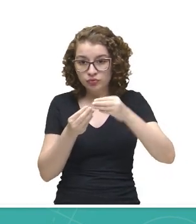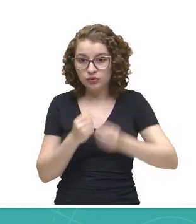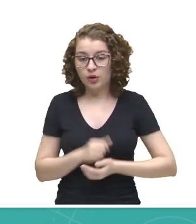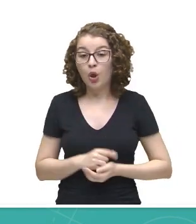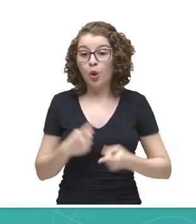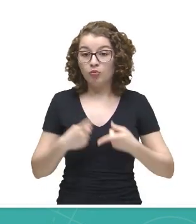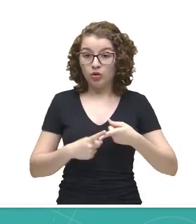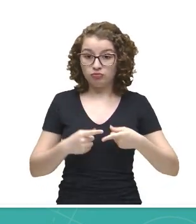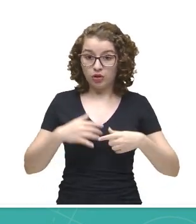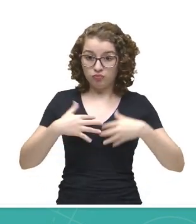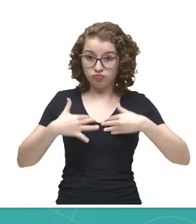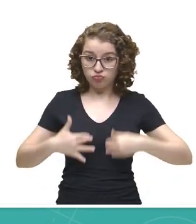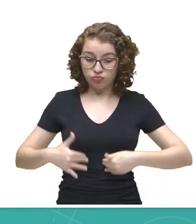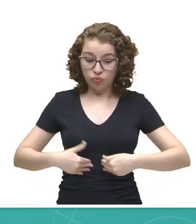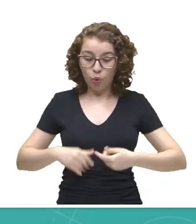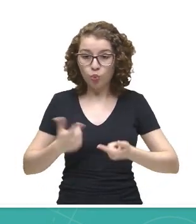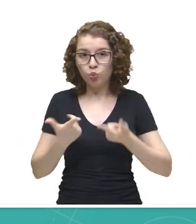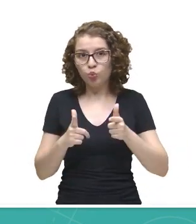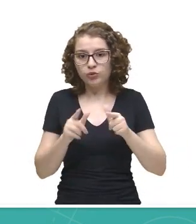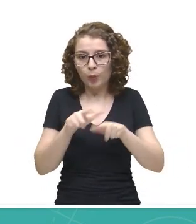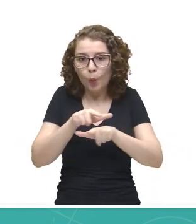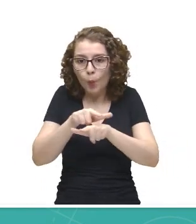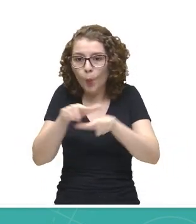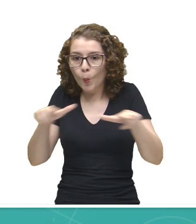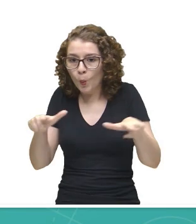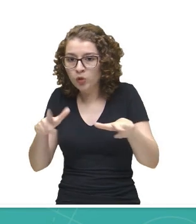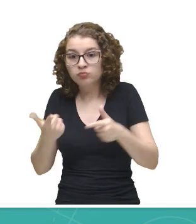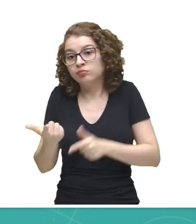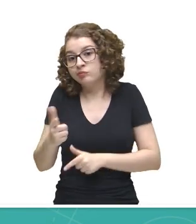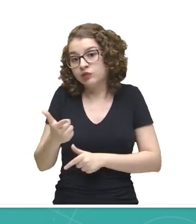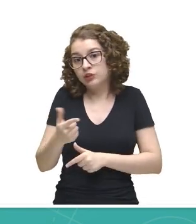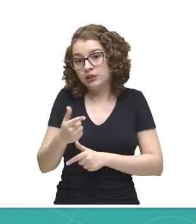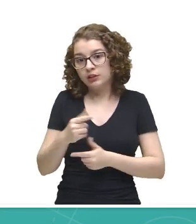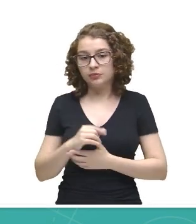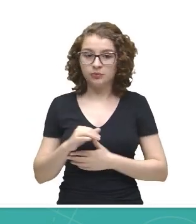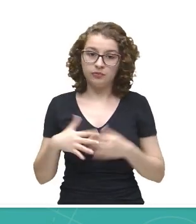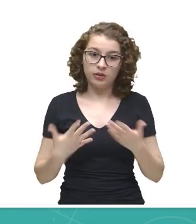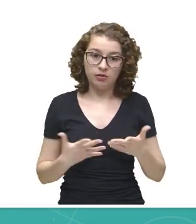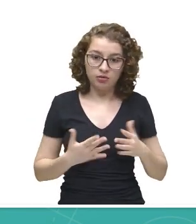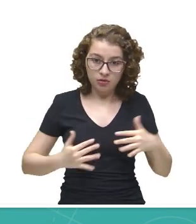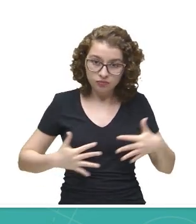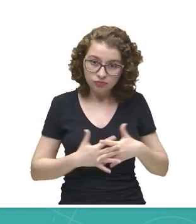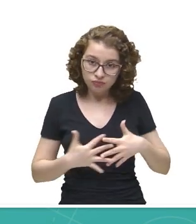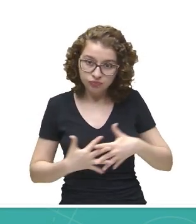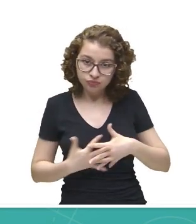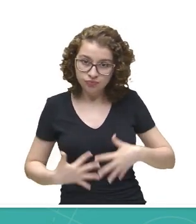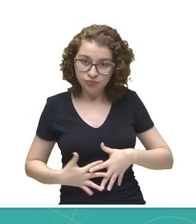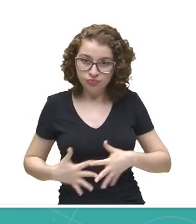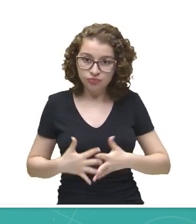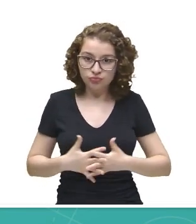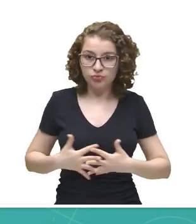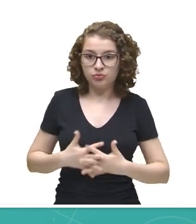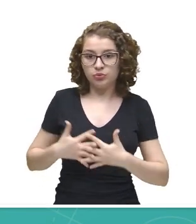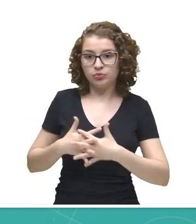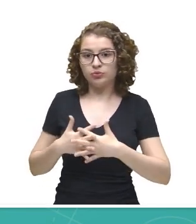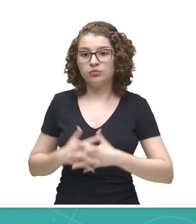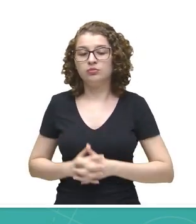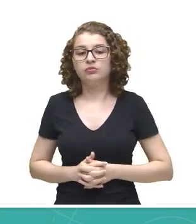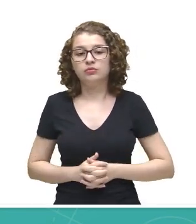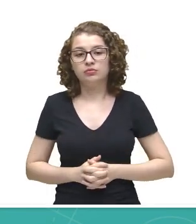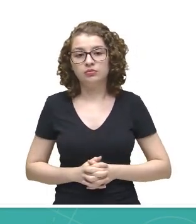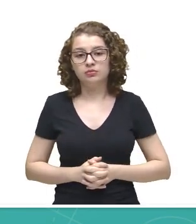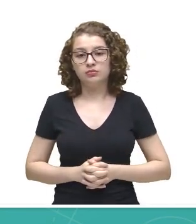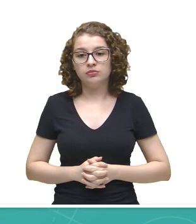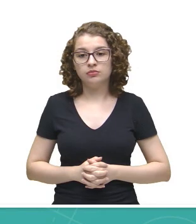nosso organismo. Tá entre um órgão e outro, esse tecido que preenche é justamente o tecido conjuntivo